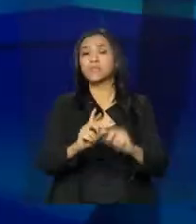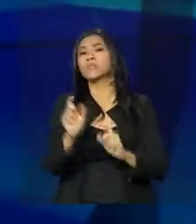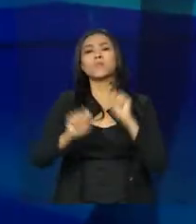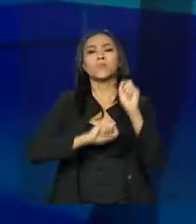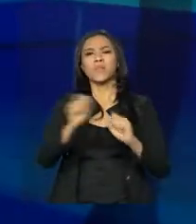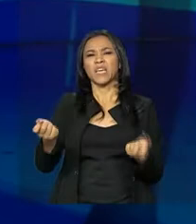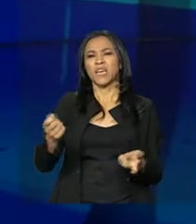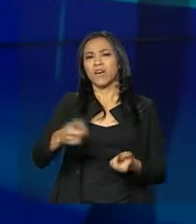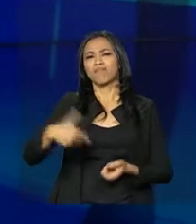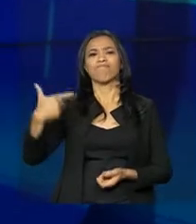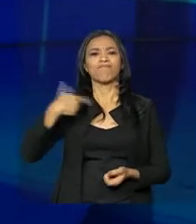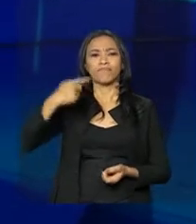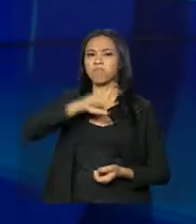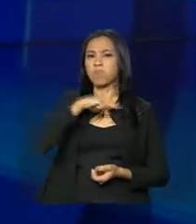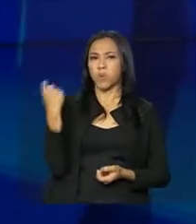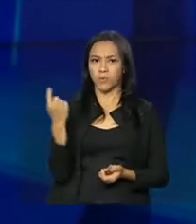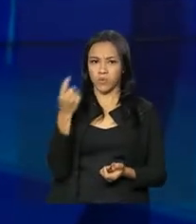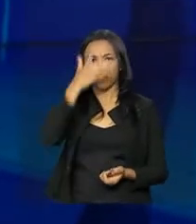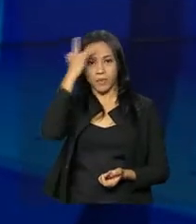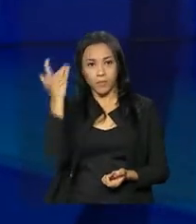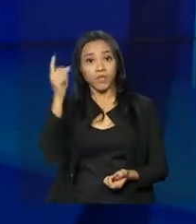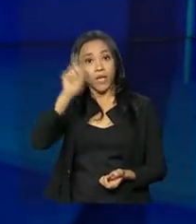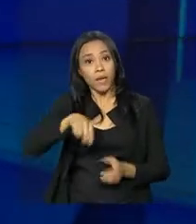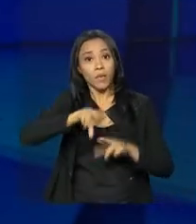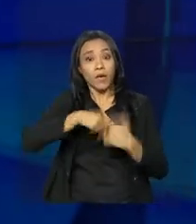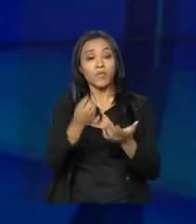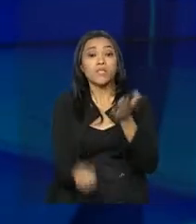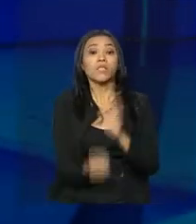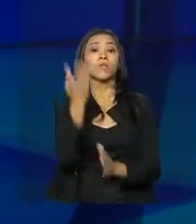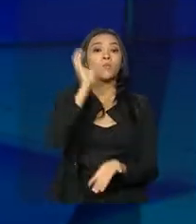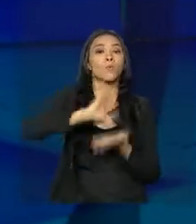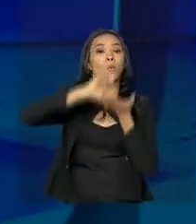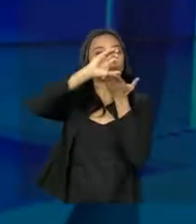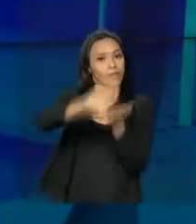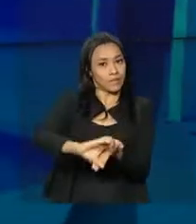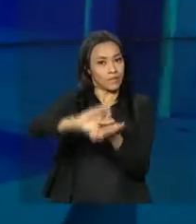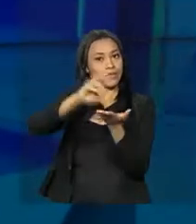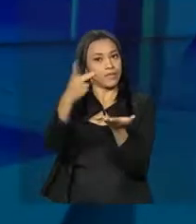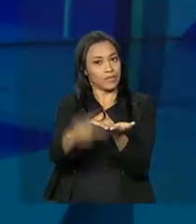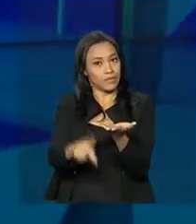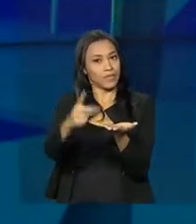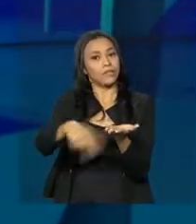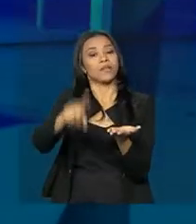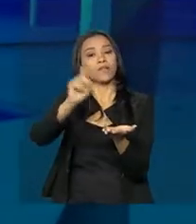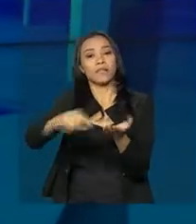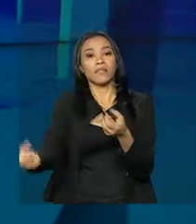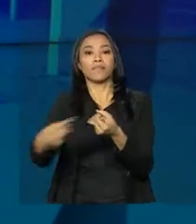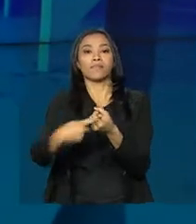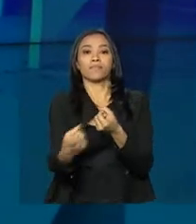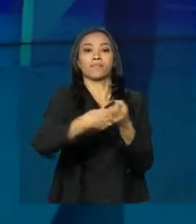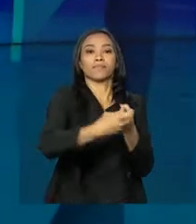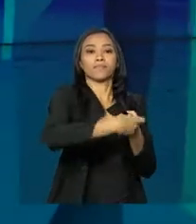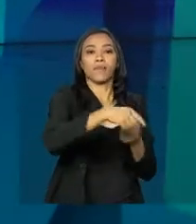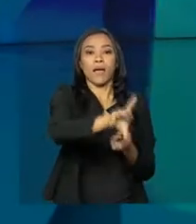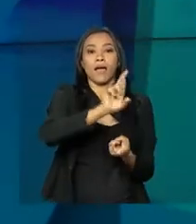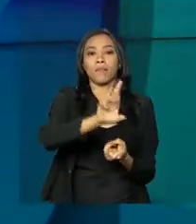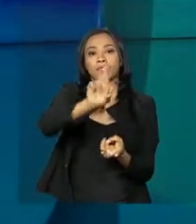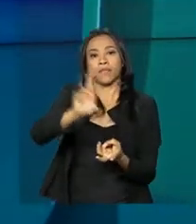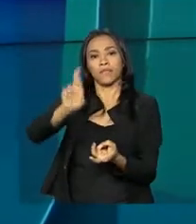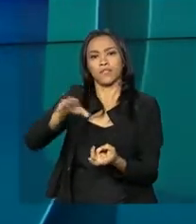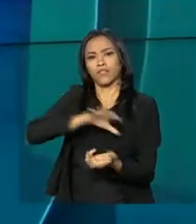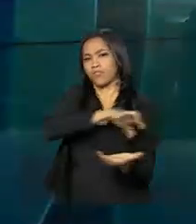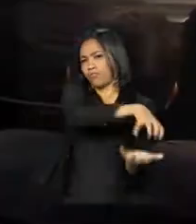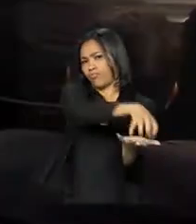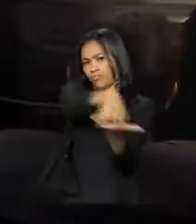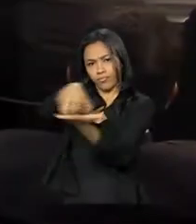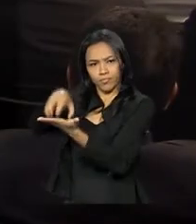,5% ao ano. Foi durante a instalação do Conselho Nacional de Segurança Pública, que será integrado por representantes de diferentes órgãos.